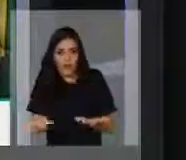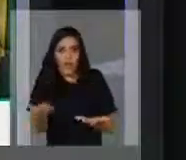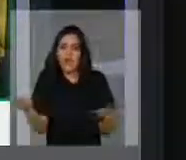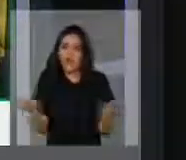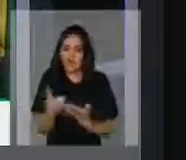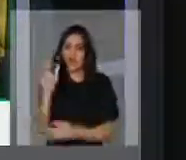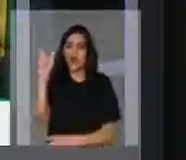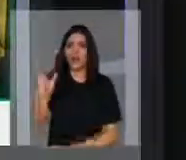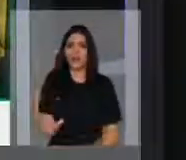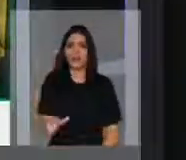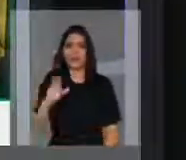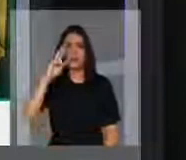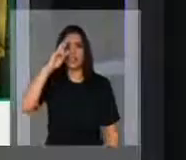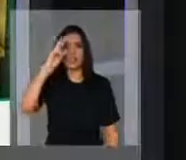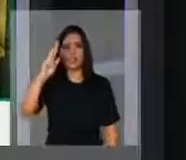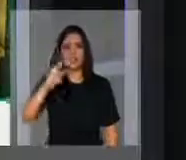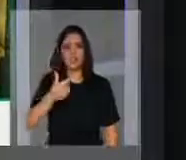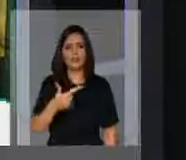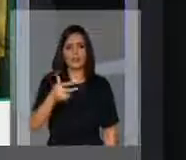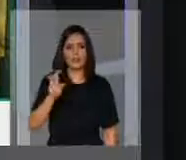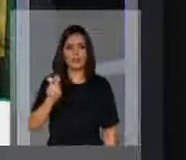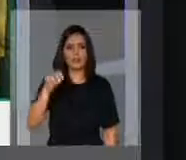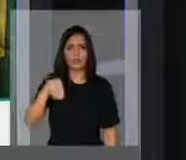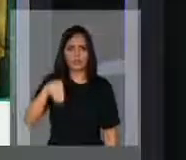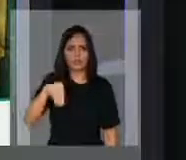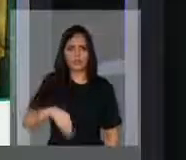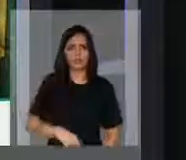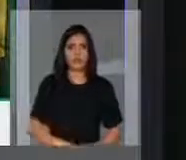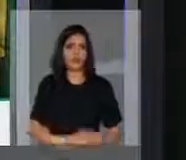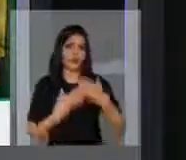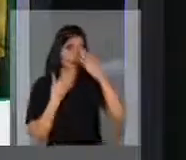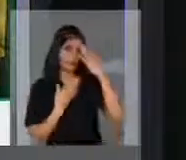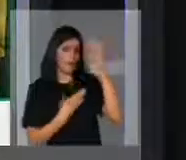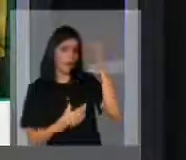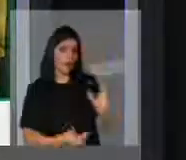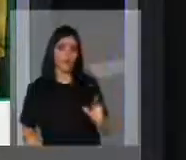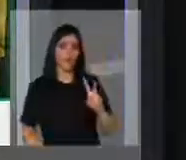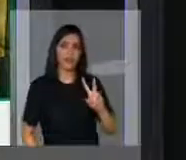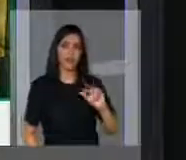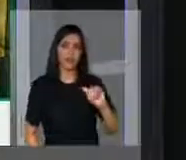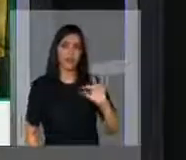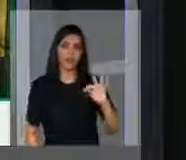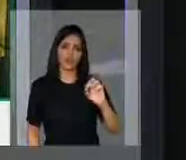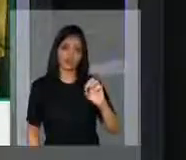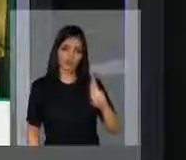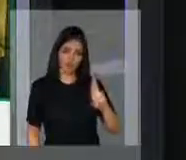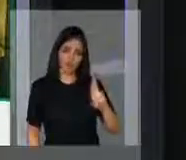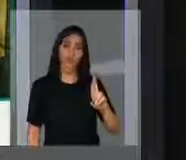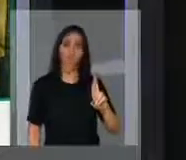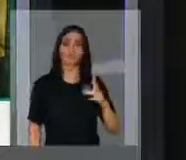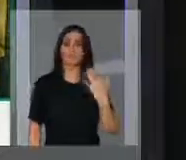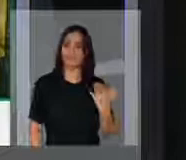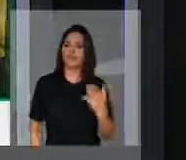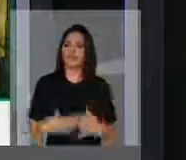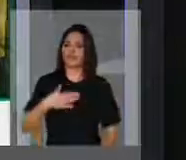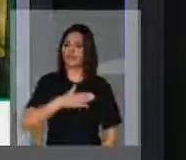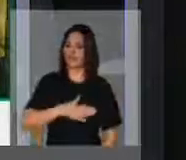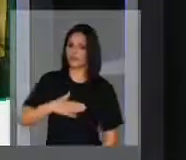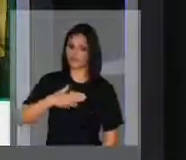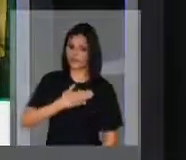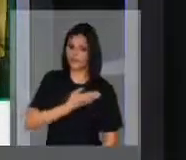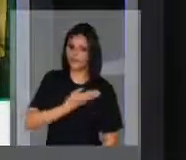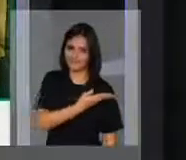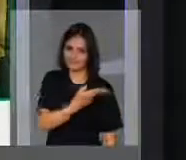25 minutos. Muito obrigado, presidente Valim, Vitor Valim, prezados companheiros e